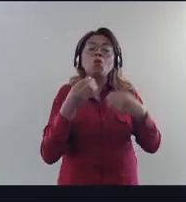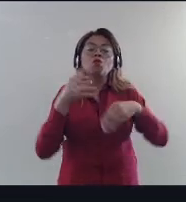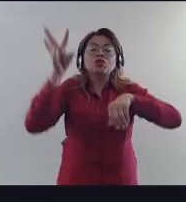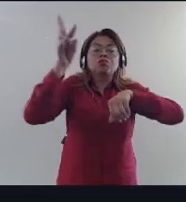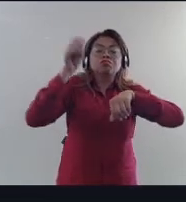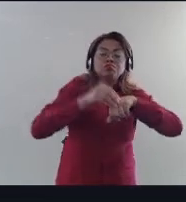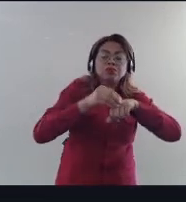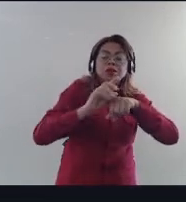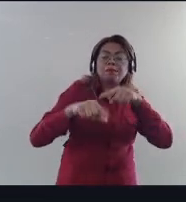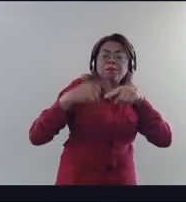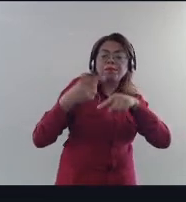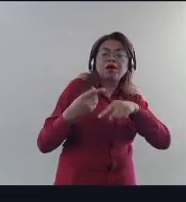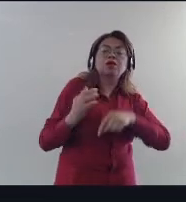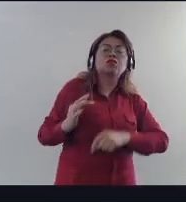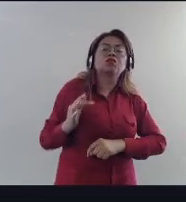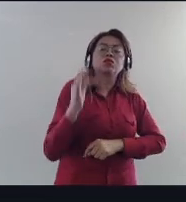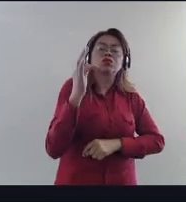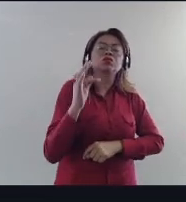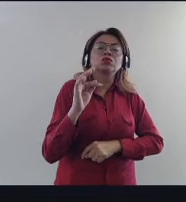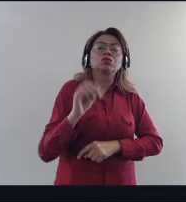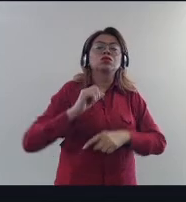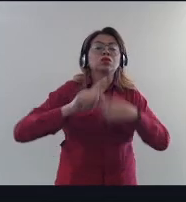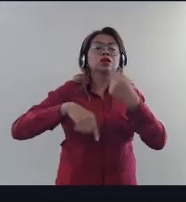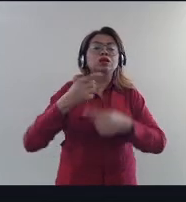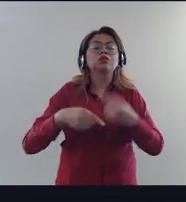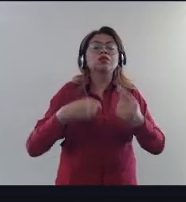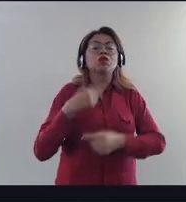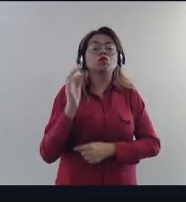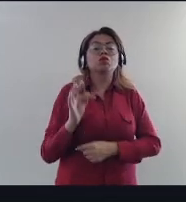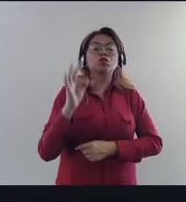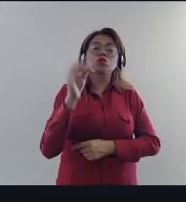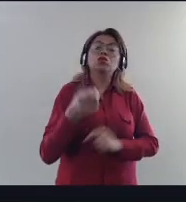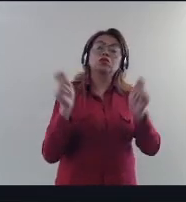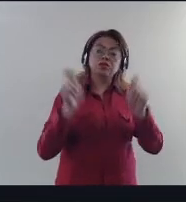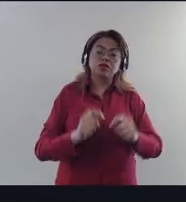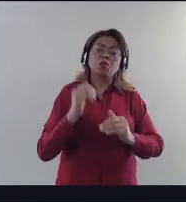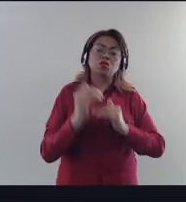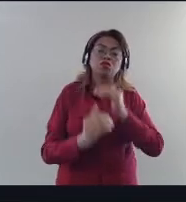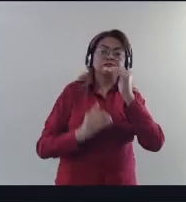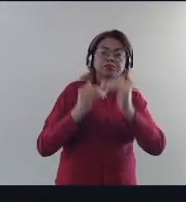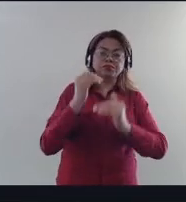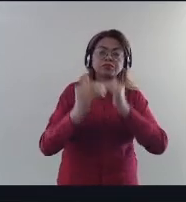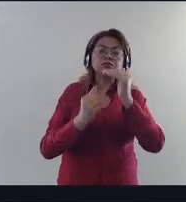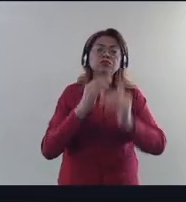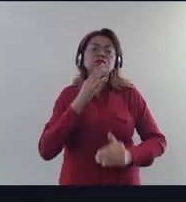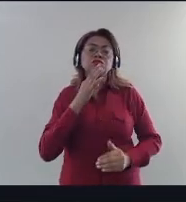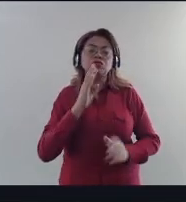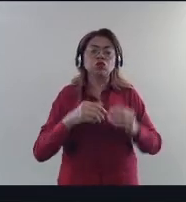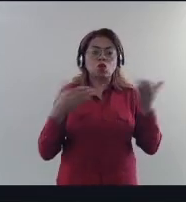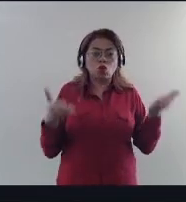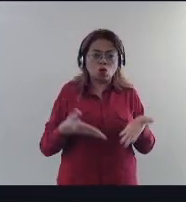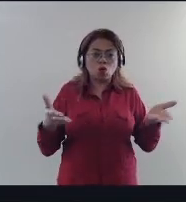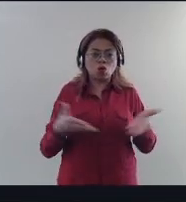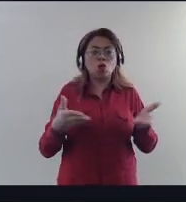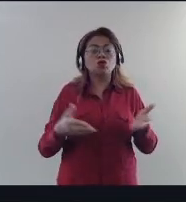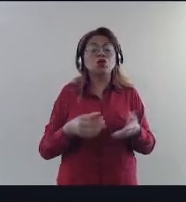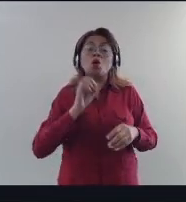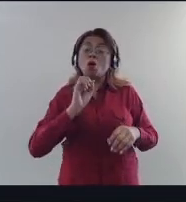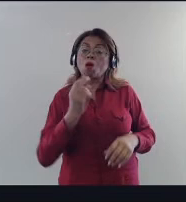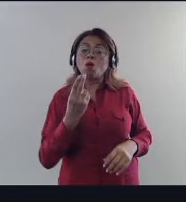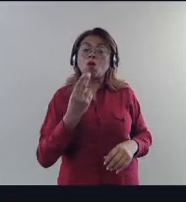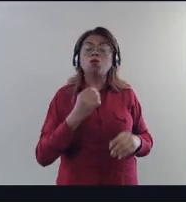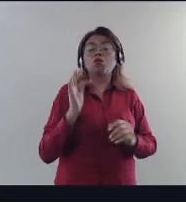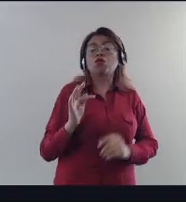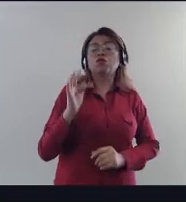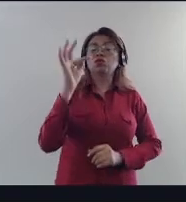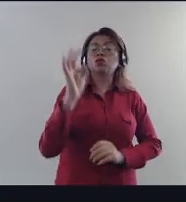as decorrências disso, futuro plausível, de acordo com a evolução do conhecimento atual, o futuro projetado,